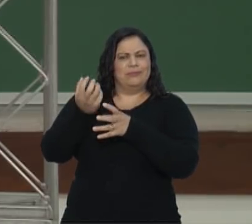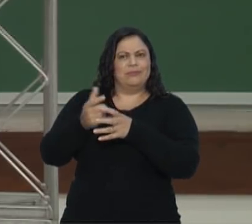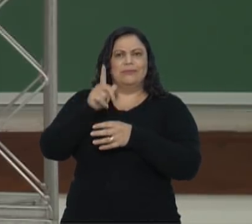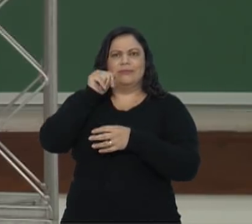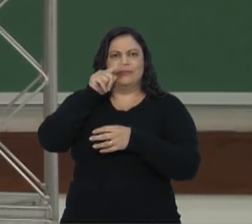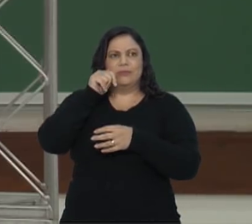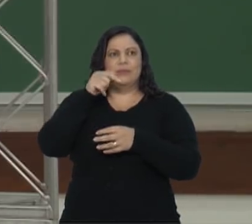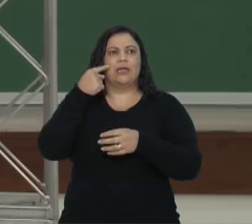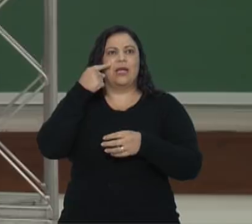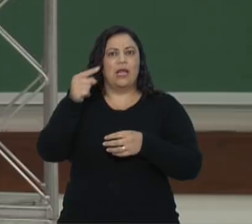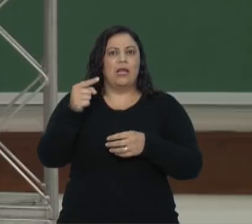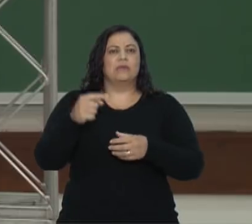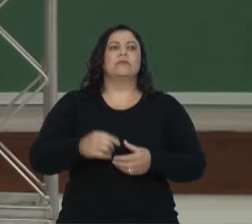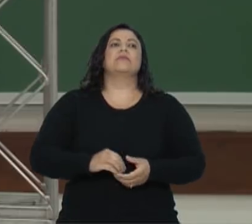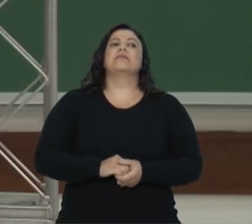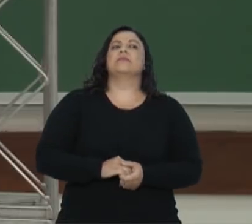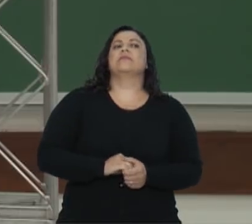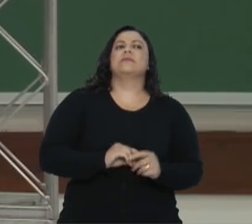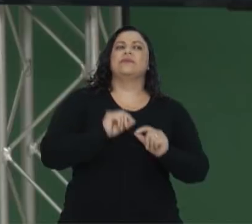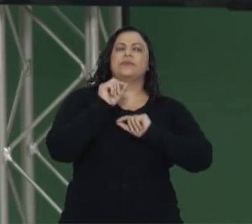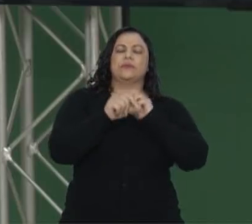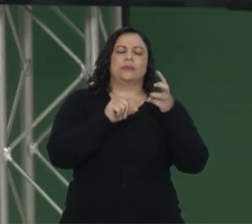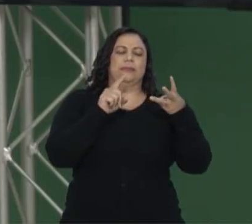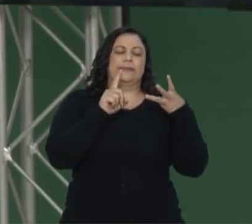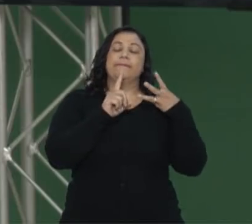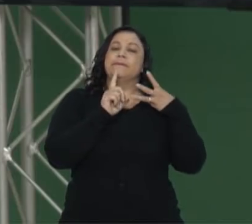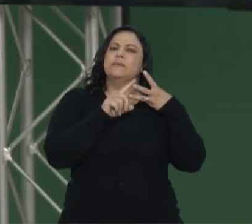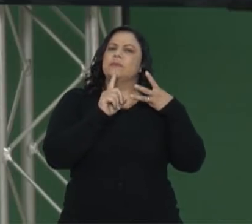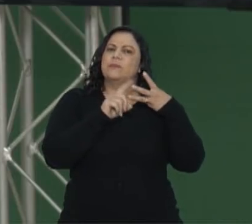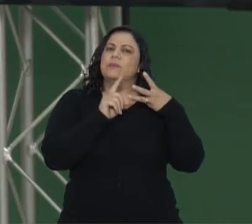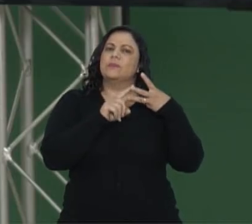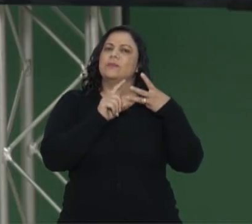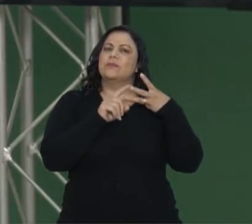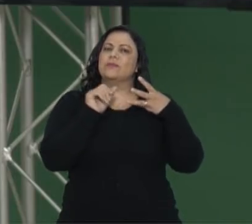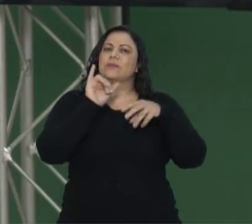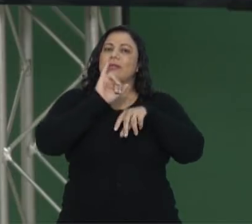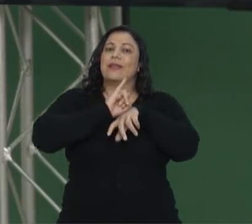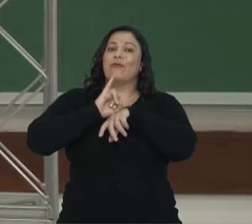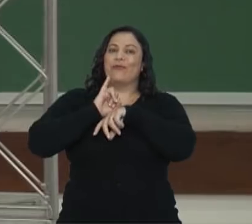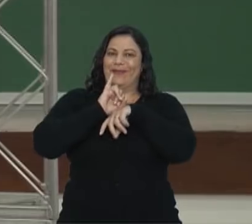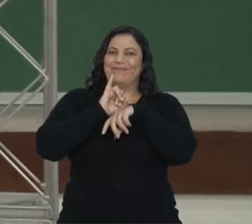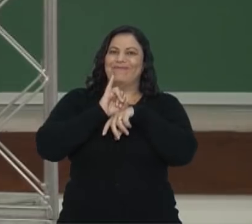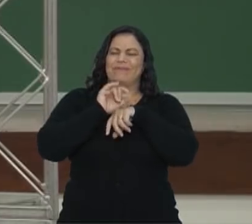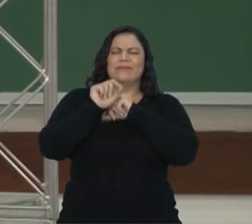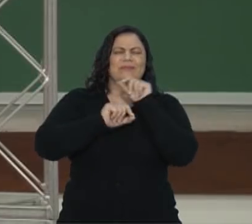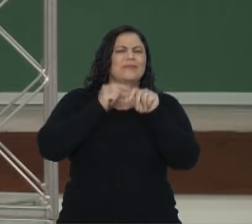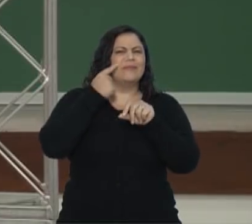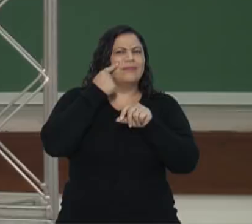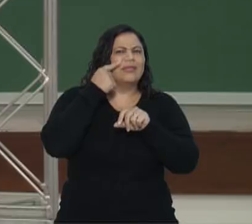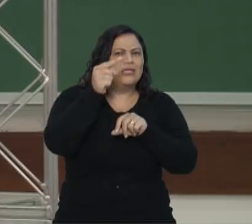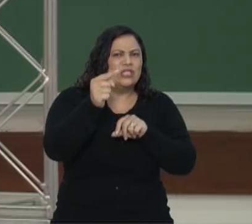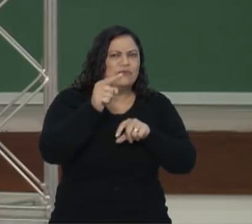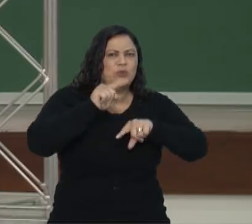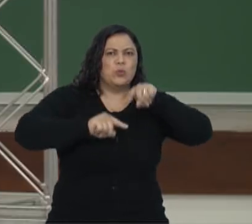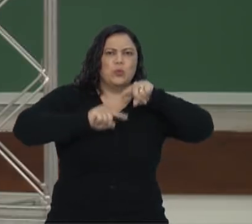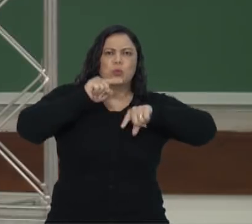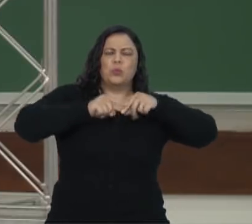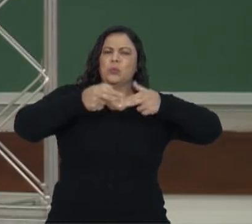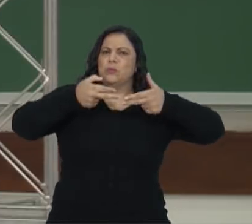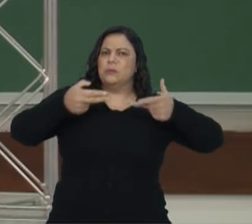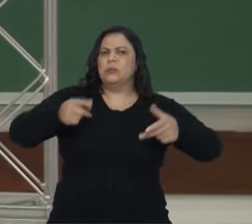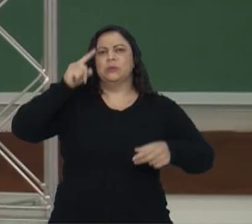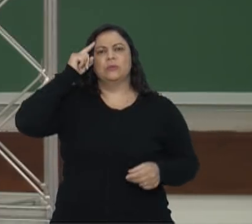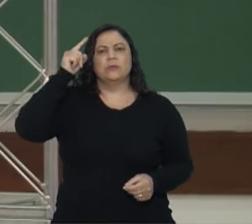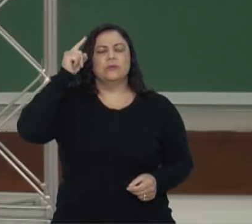mais de perto uma dessas situações? Então eu trouxe para vocês a formação da ferrugem. Quem já não viu objetos do